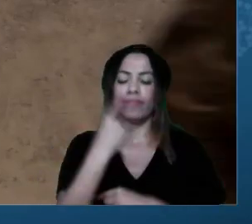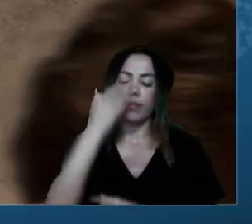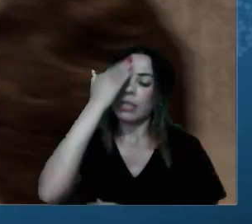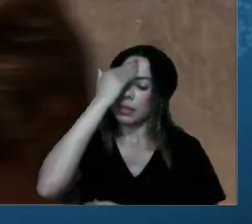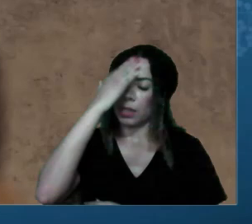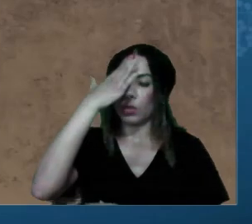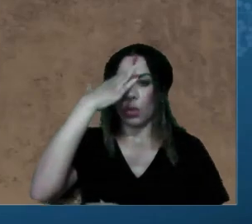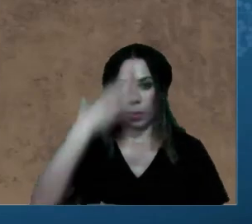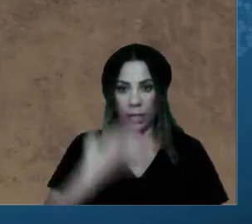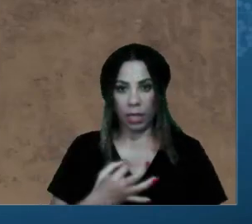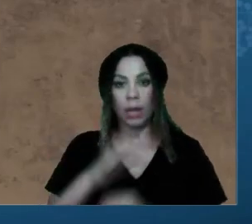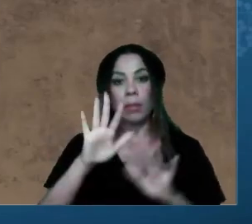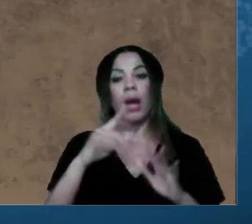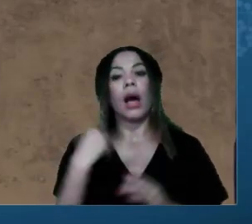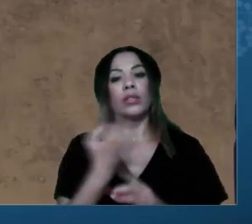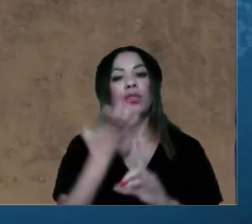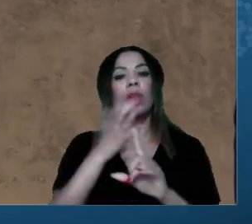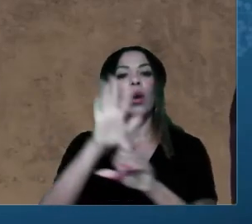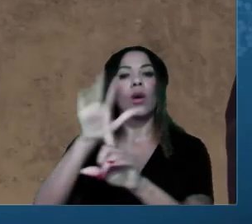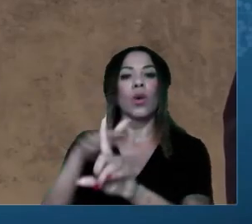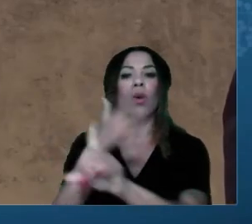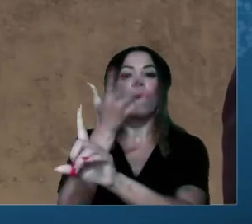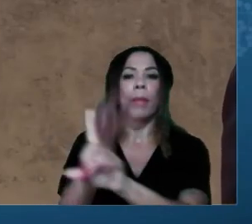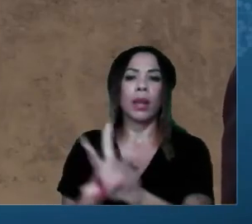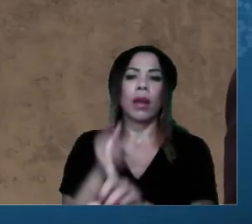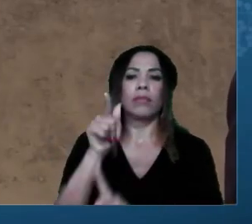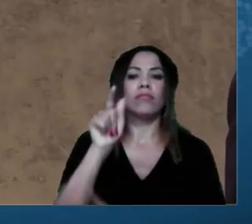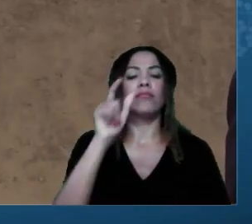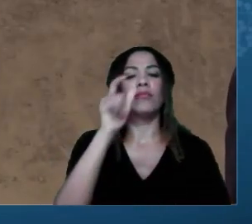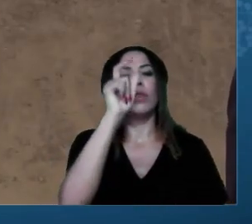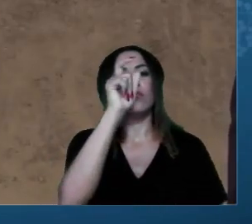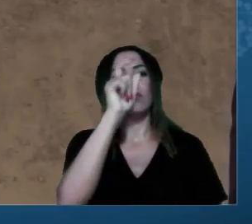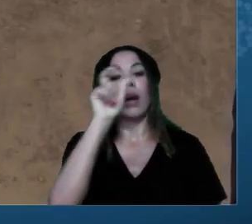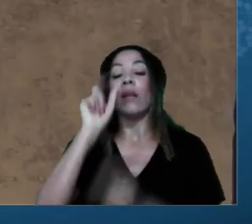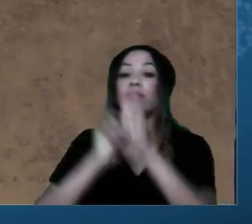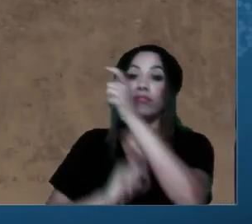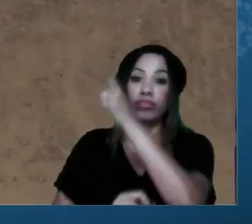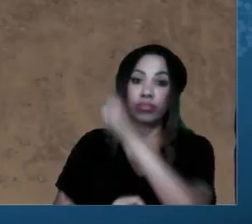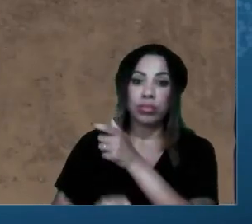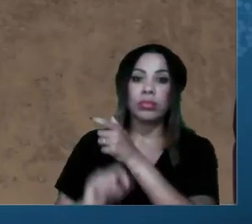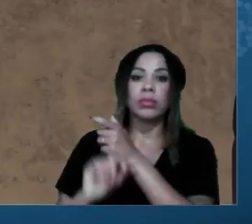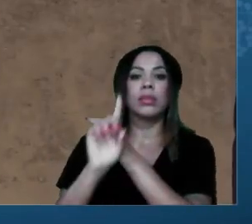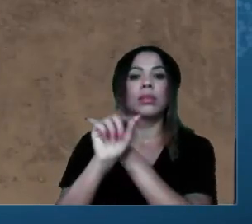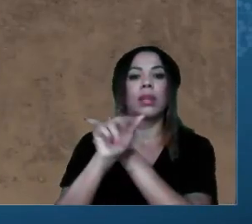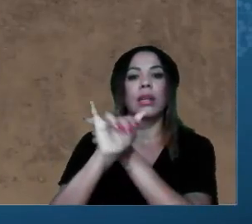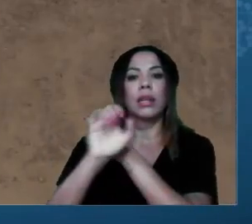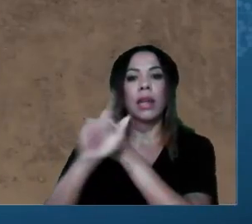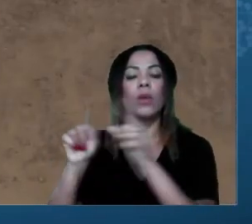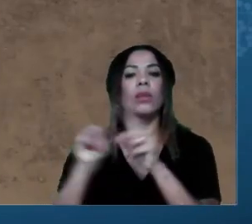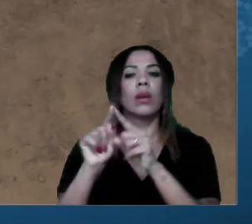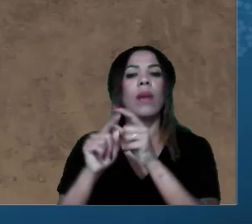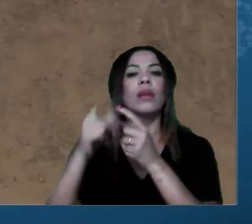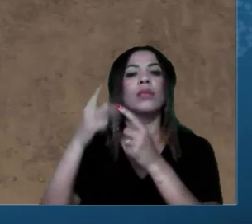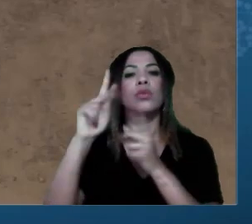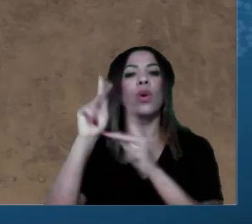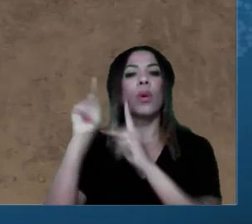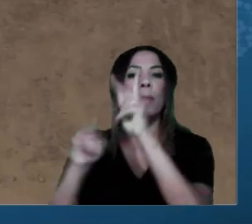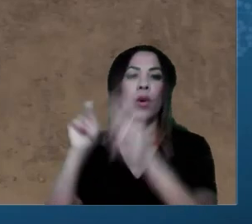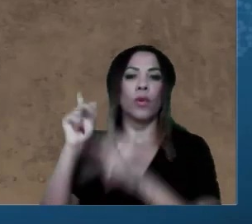até prestar uma homenagem ao Daniel e ao povo gaúcho, tá? Tá certo?